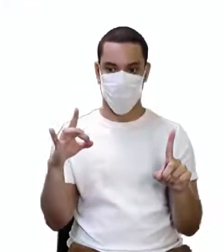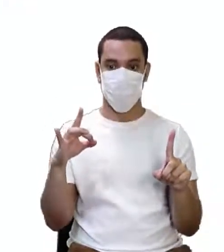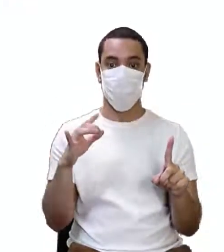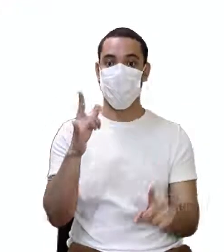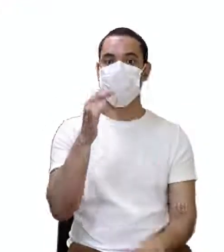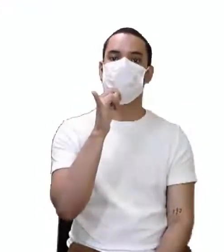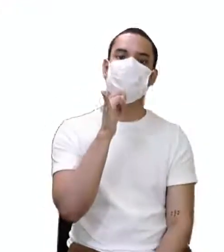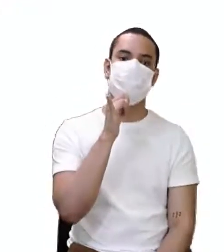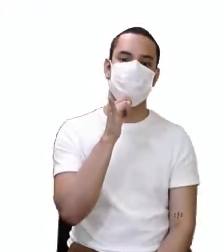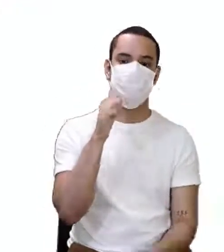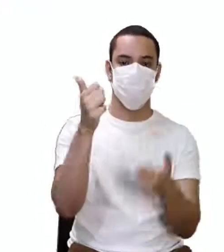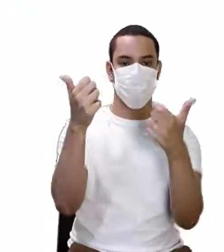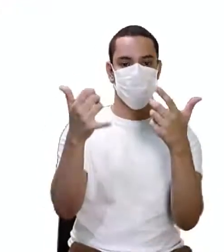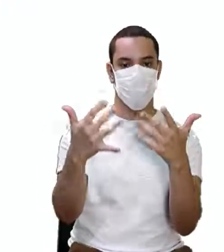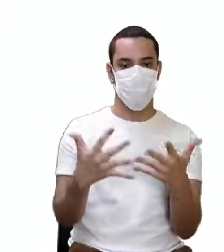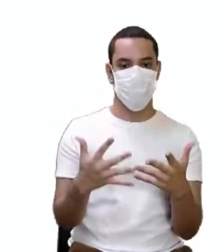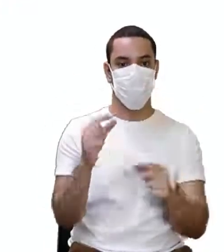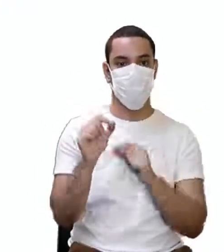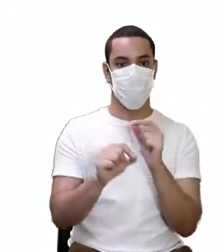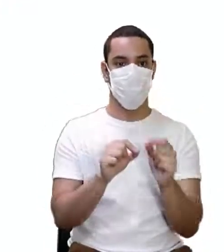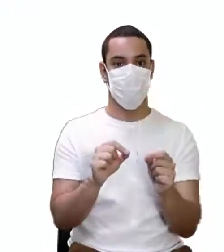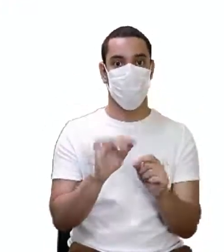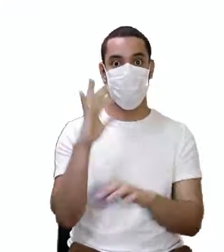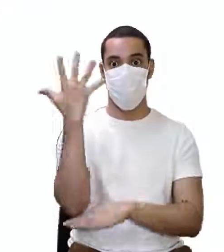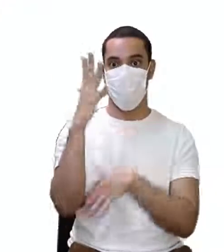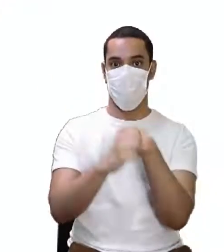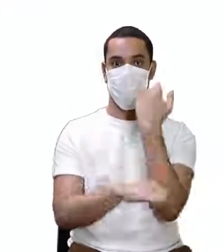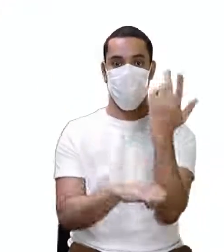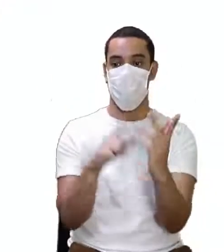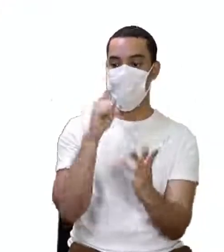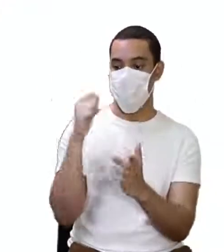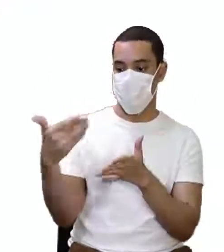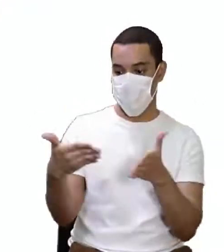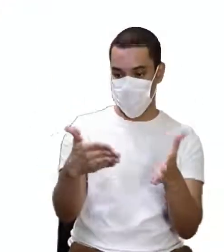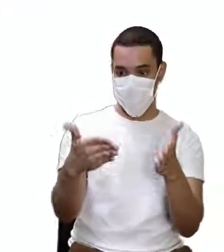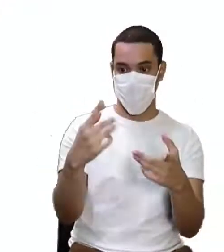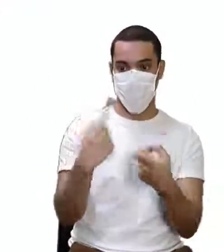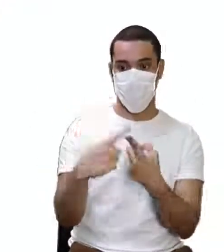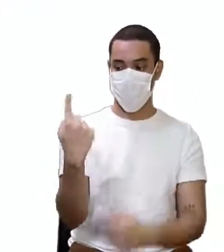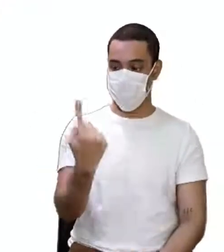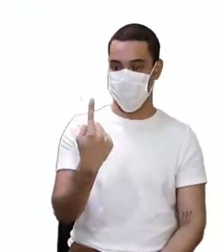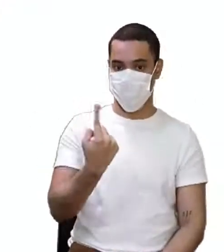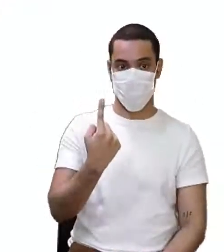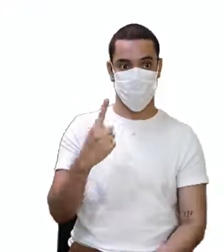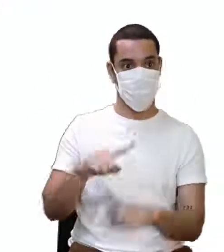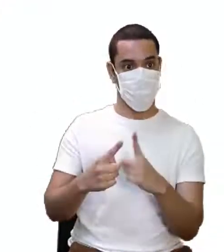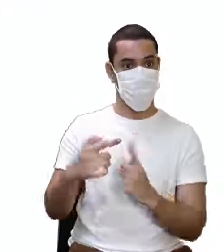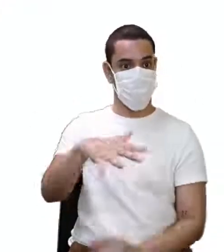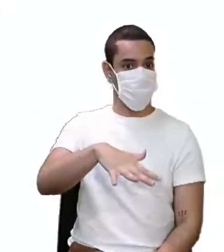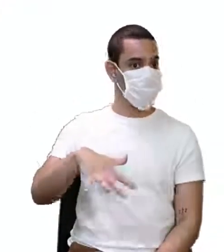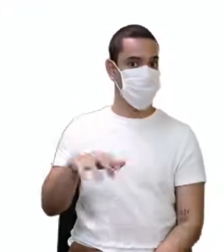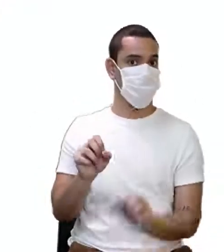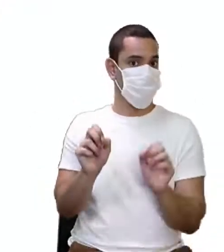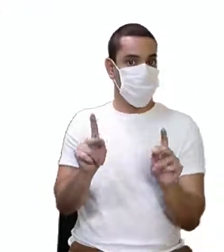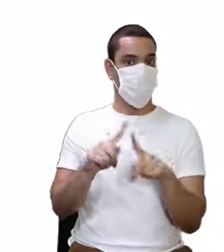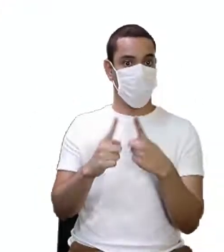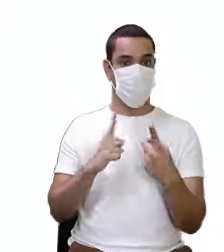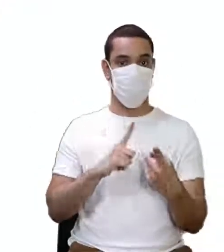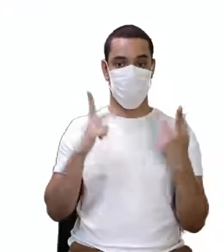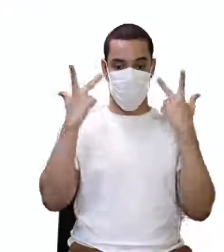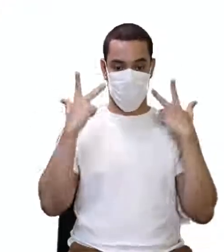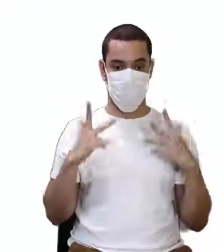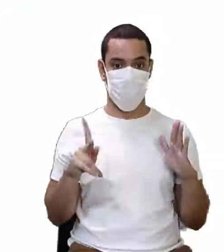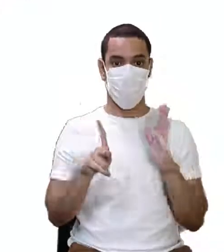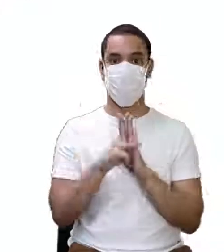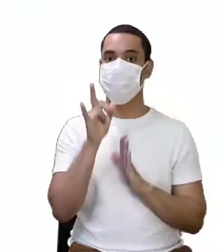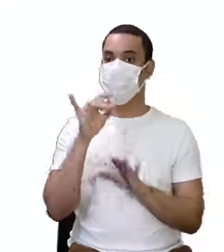deu o exemplo lá das migrações das aves sobre os rios. Está isolado, as populações terrestres estão isoladas, mas as que têm habilidade com voo,